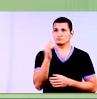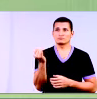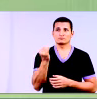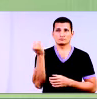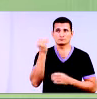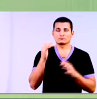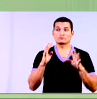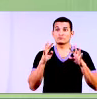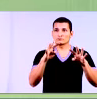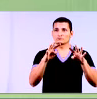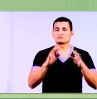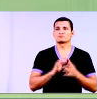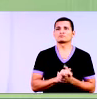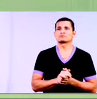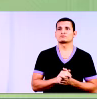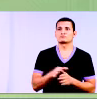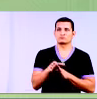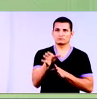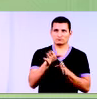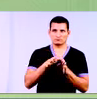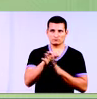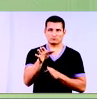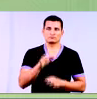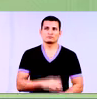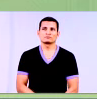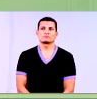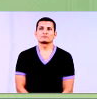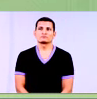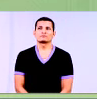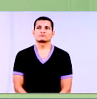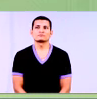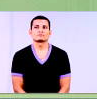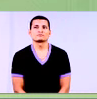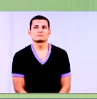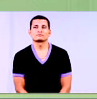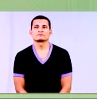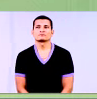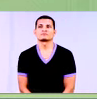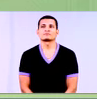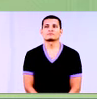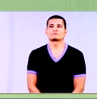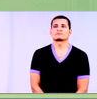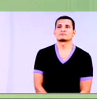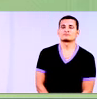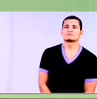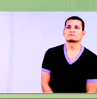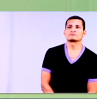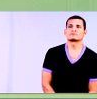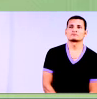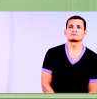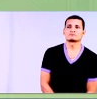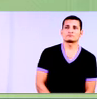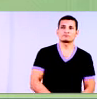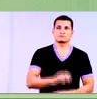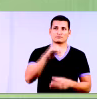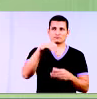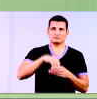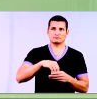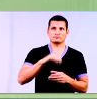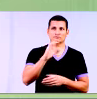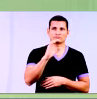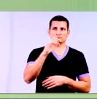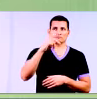Pessoal, atenção aqui, hein? Vai a dica, né, professor? Não sei, rapaz, não gosto de entregar, não. Dentro do processador, ou seja,